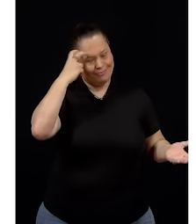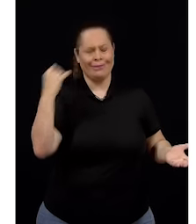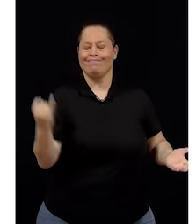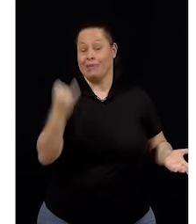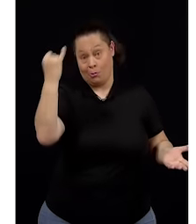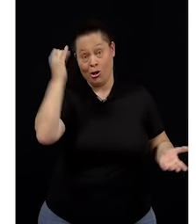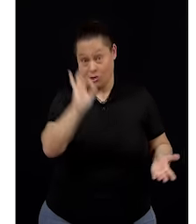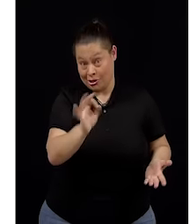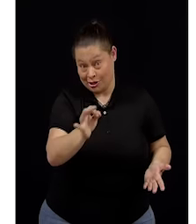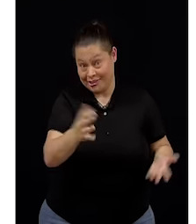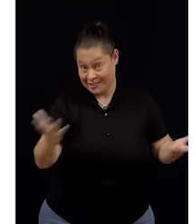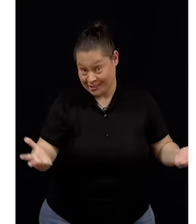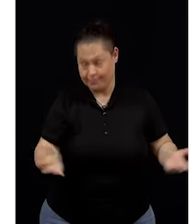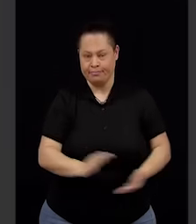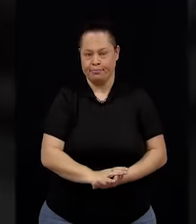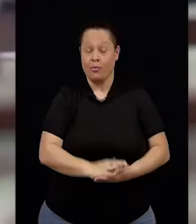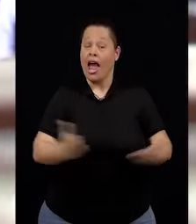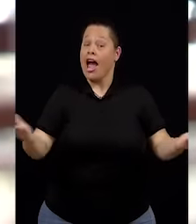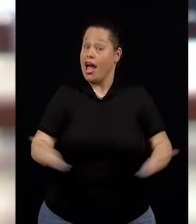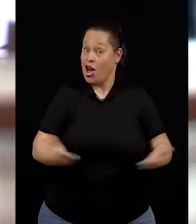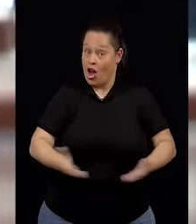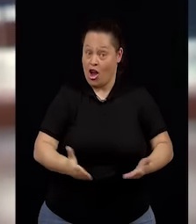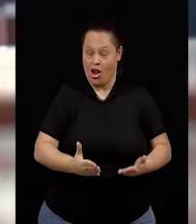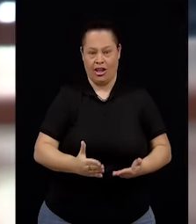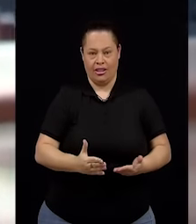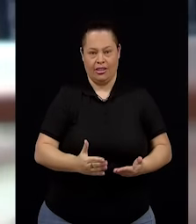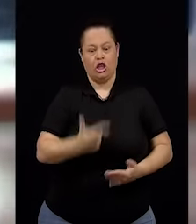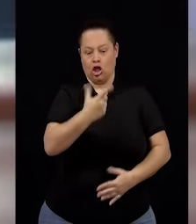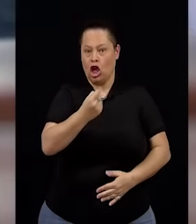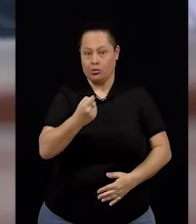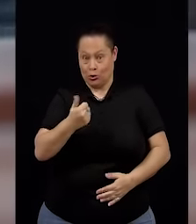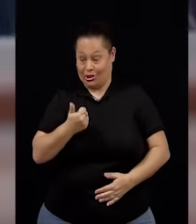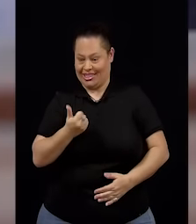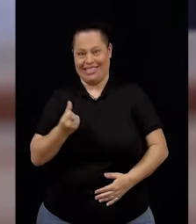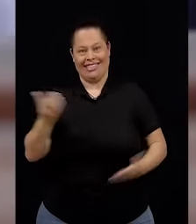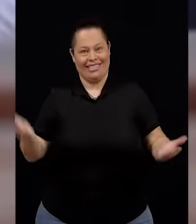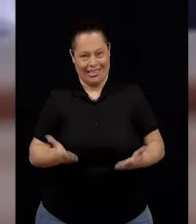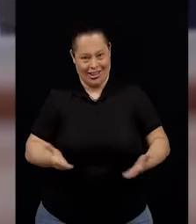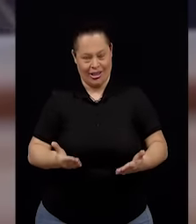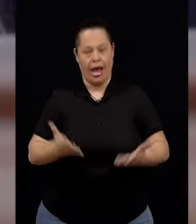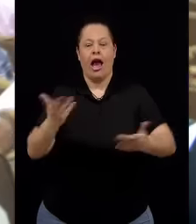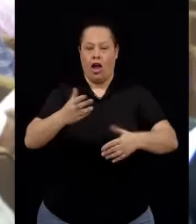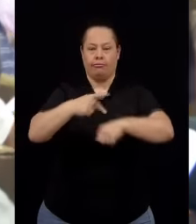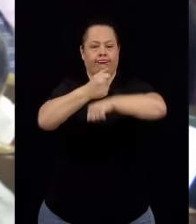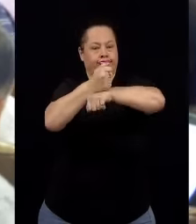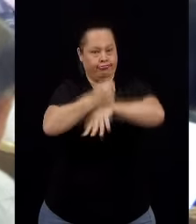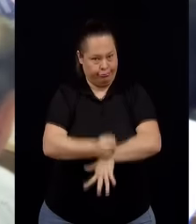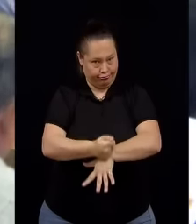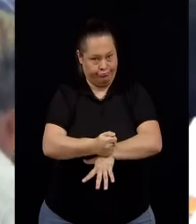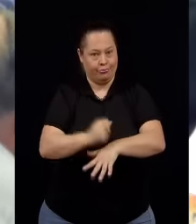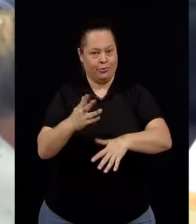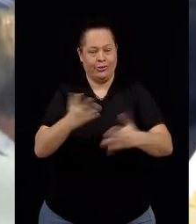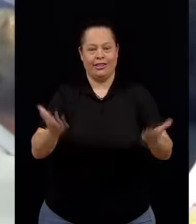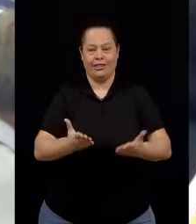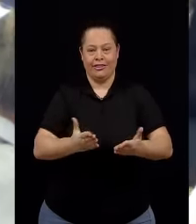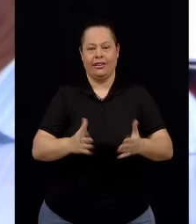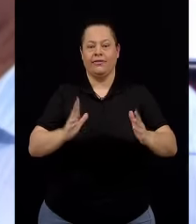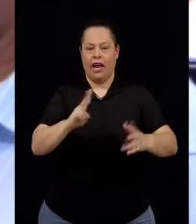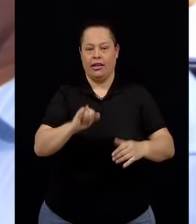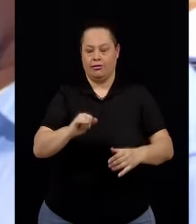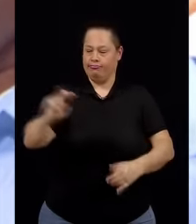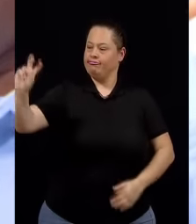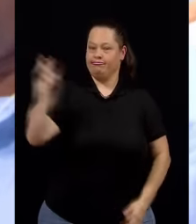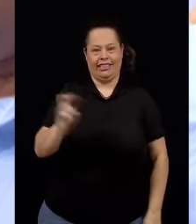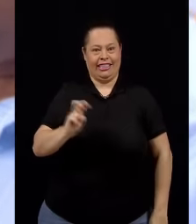2016 Mais uma vez, a Arquidiocese de Belo Horizonte vive a 5ª Assembleia do Povo de